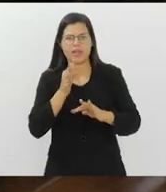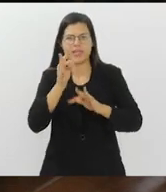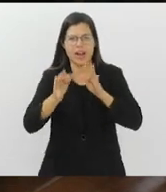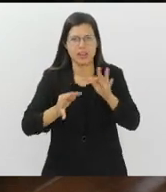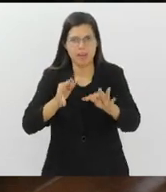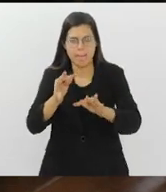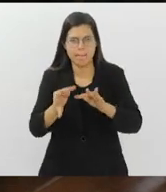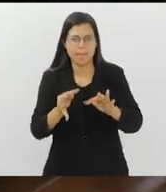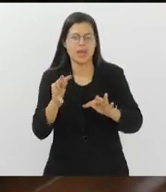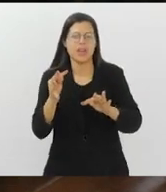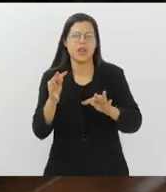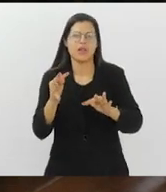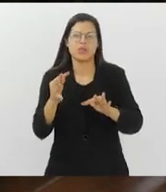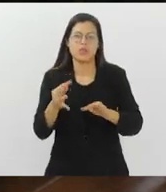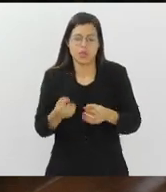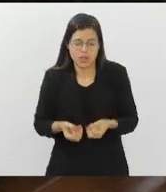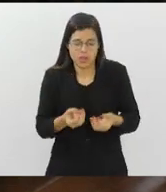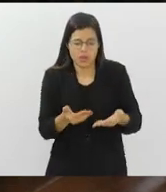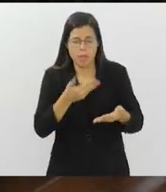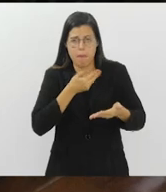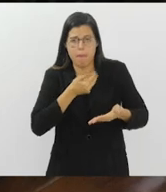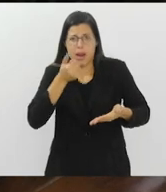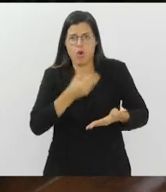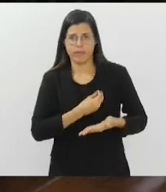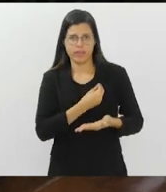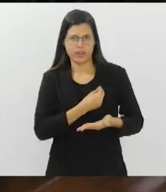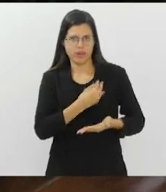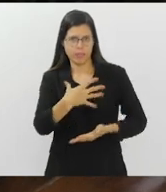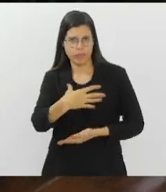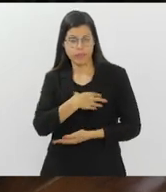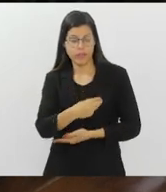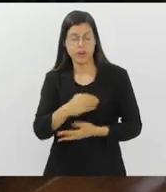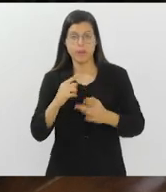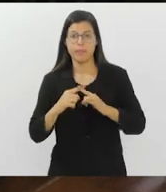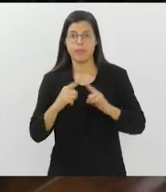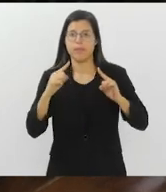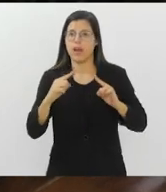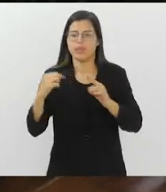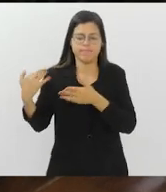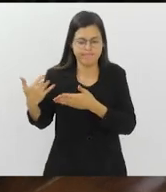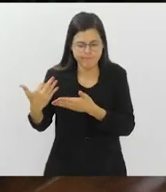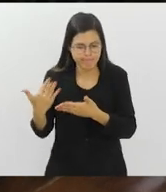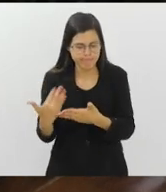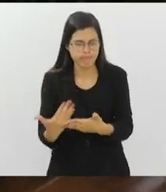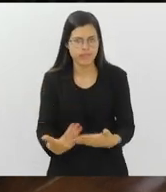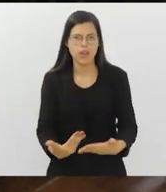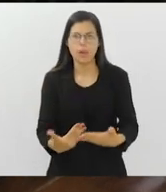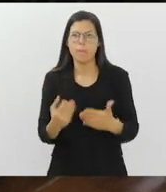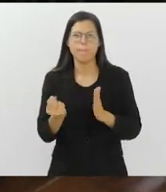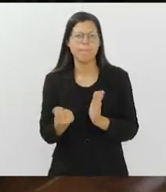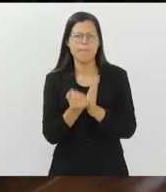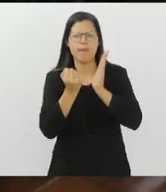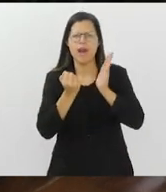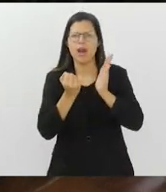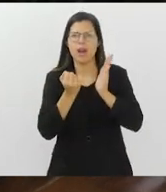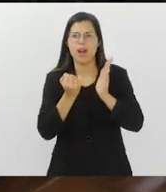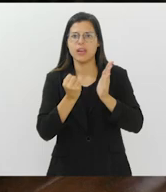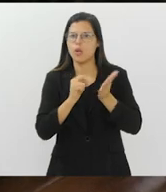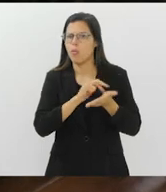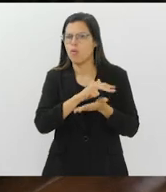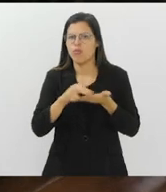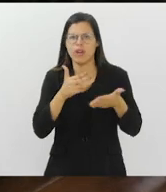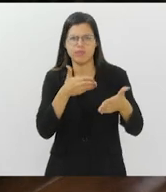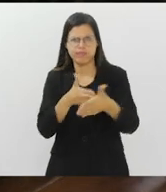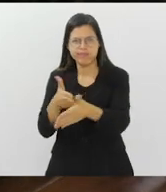melhor qualidade de vida para nossos filhos. No entanto, essa jornada tem sido marcada por inúmeros